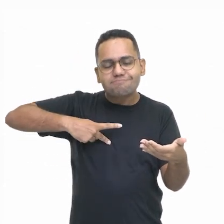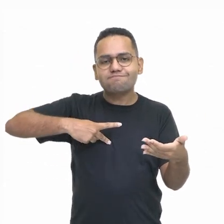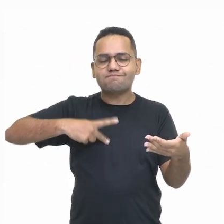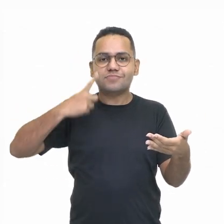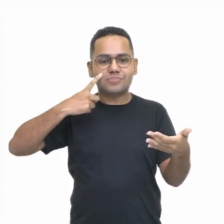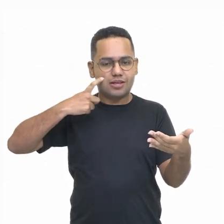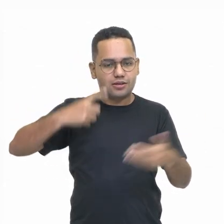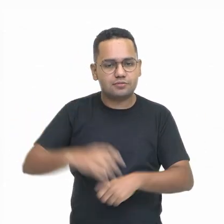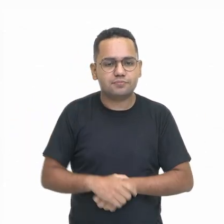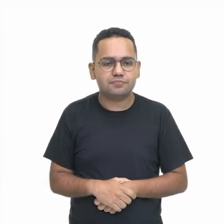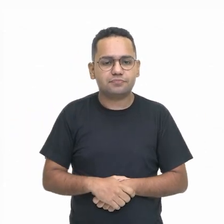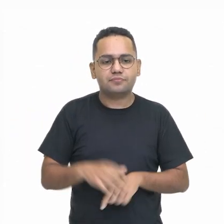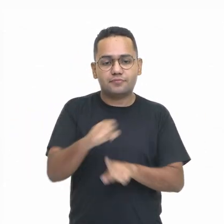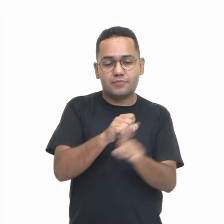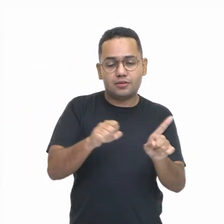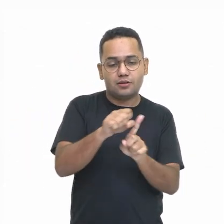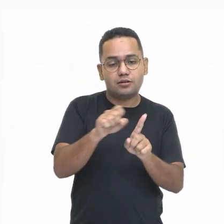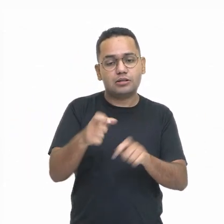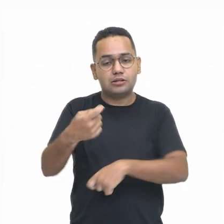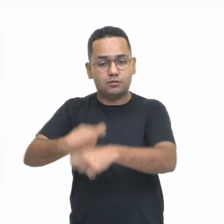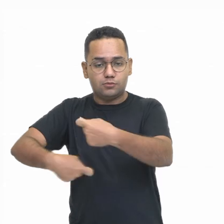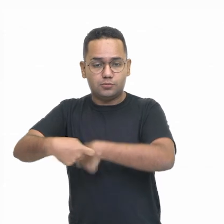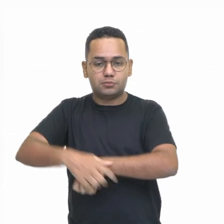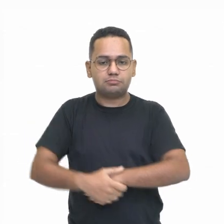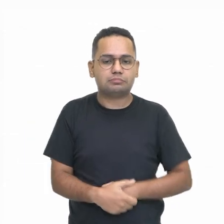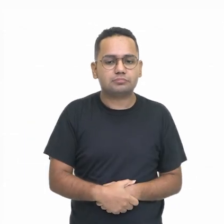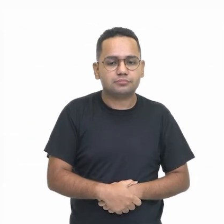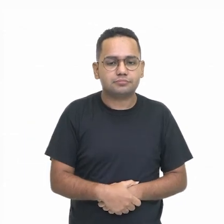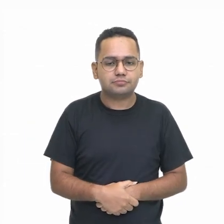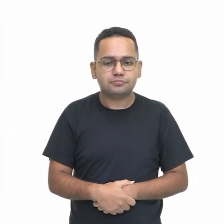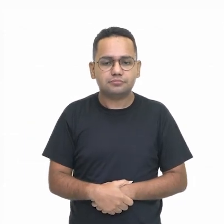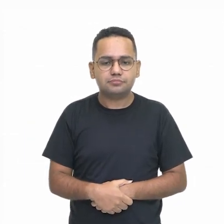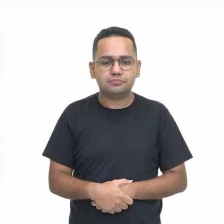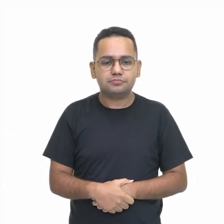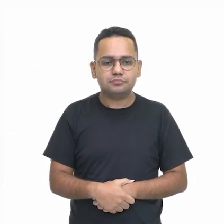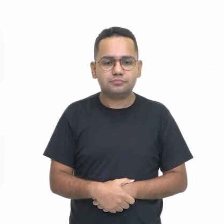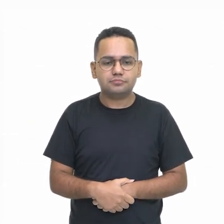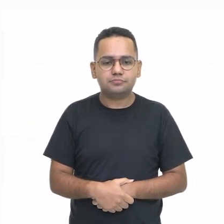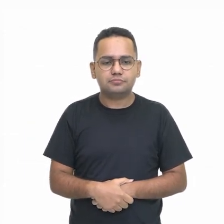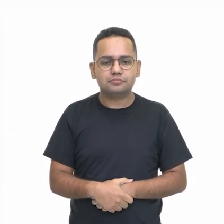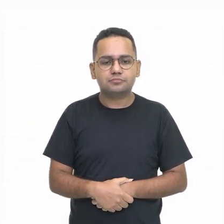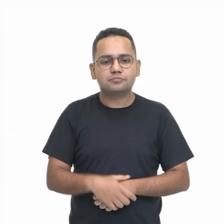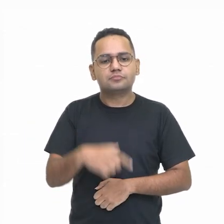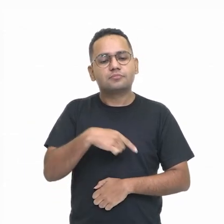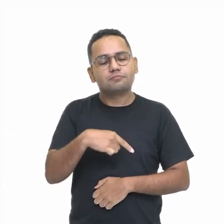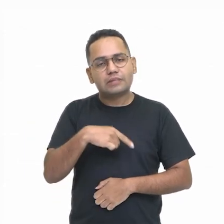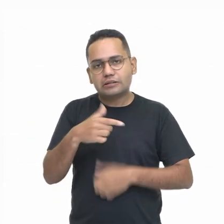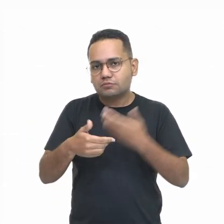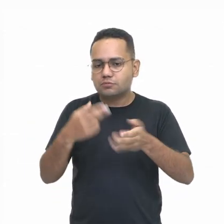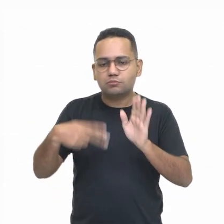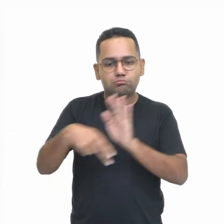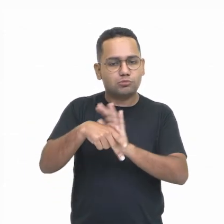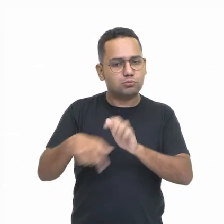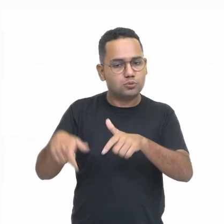pessoais, sociais e econômicos, tem moldado a dinâmica política da